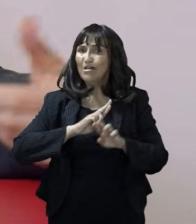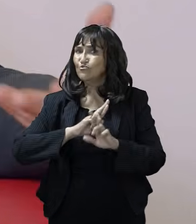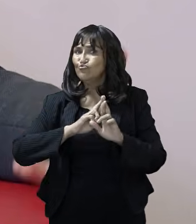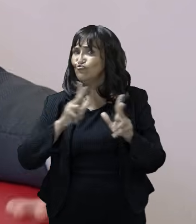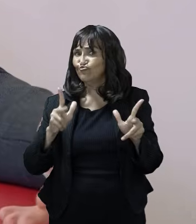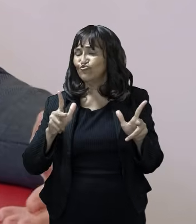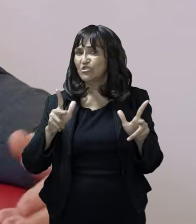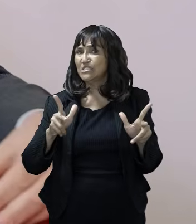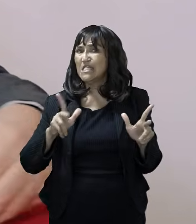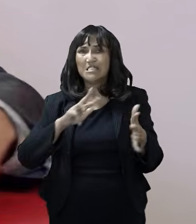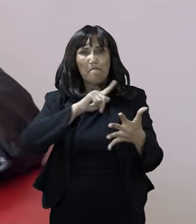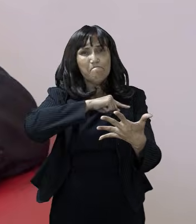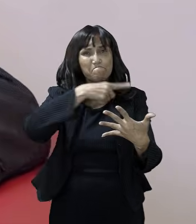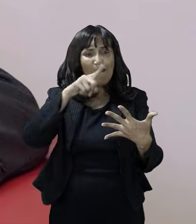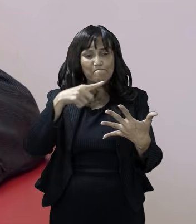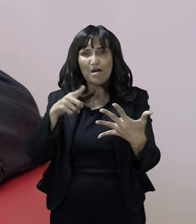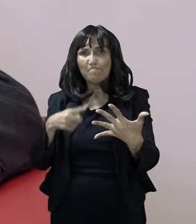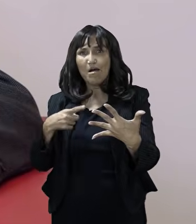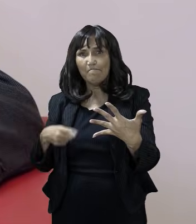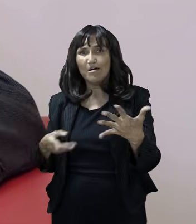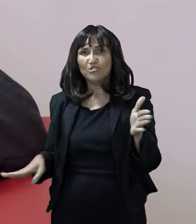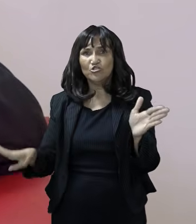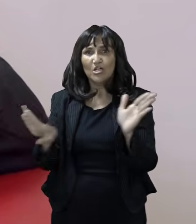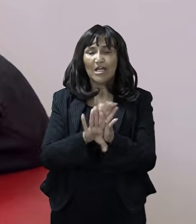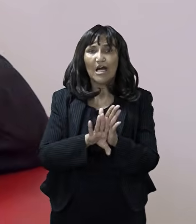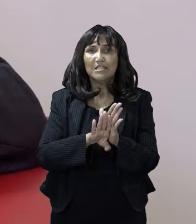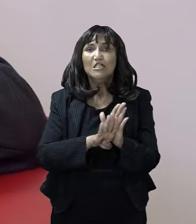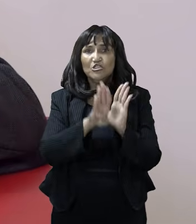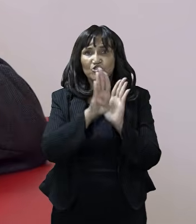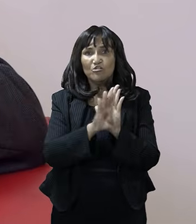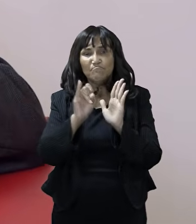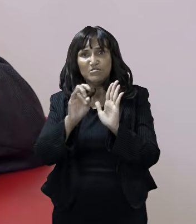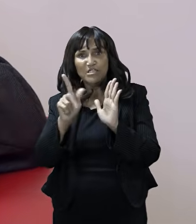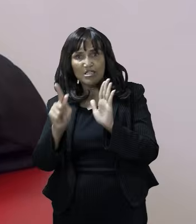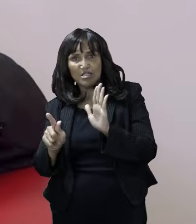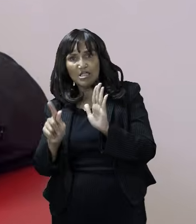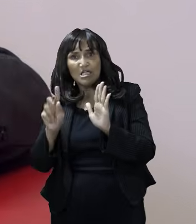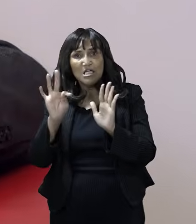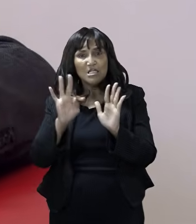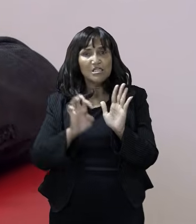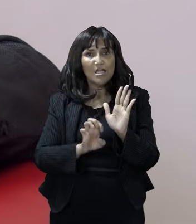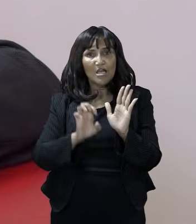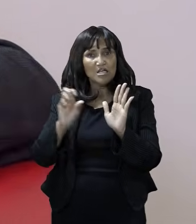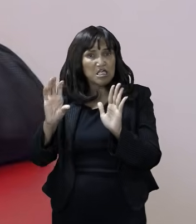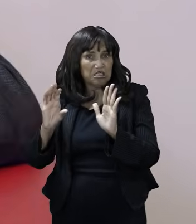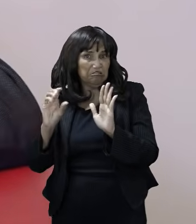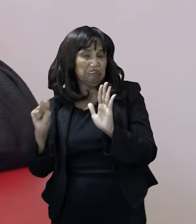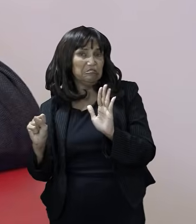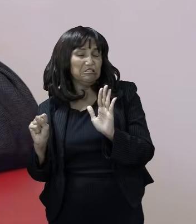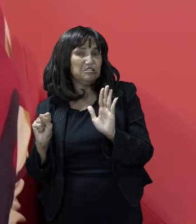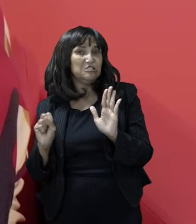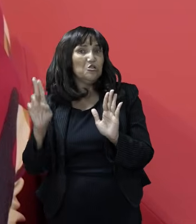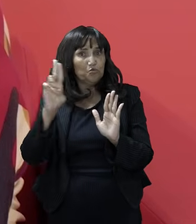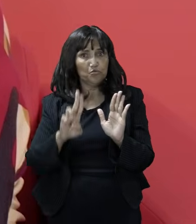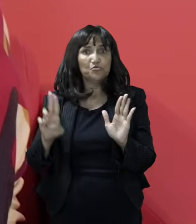novos elementos, né? A introdução dessas big techs, que funciona como, na verdade, é mais forte que o